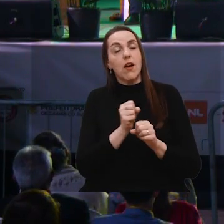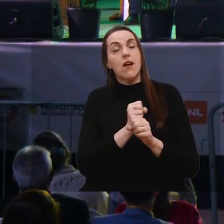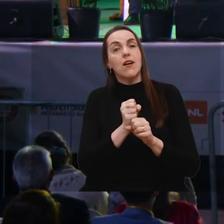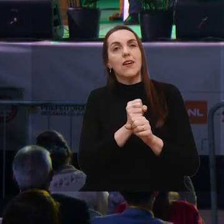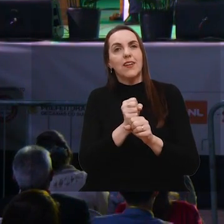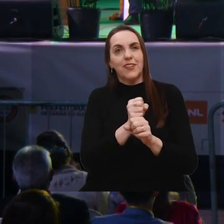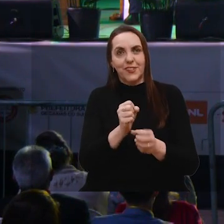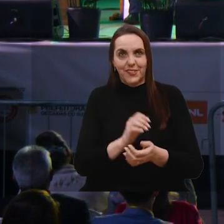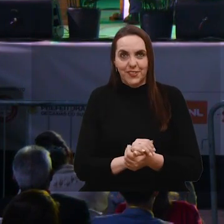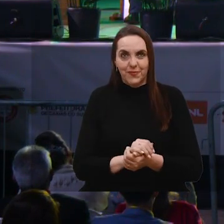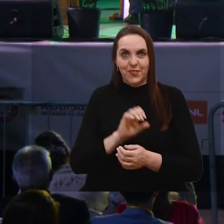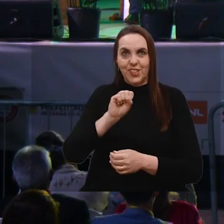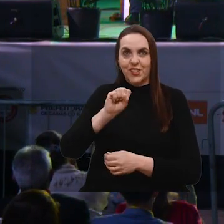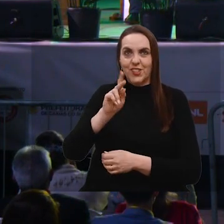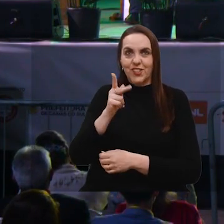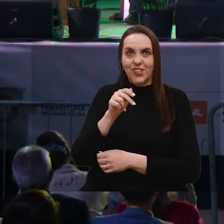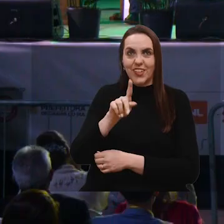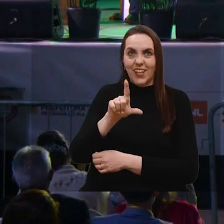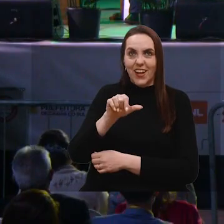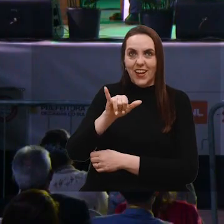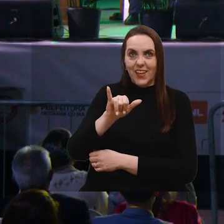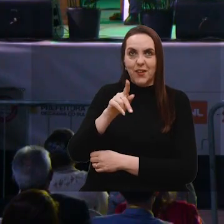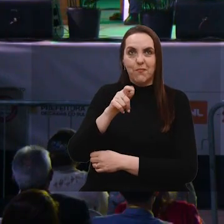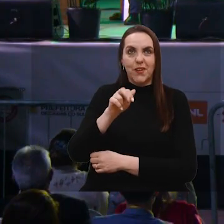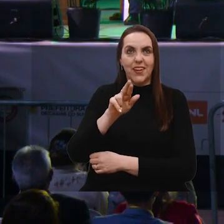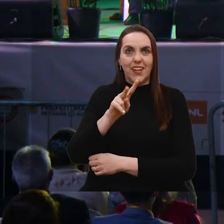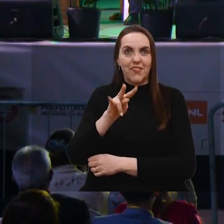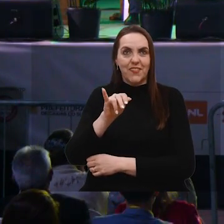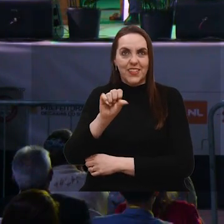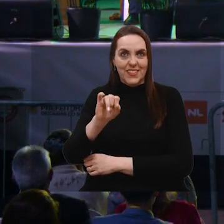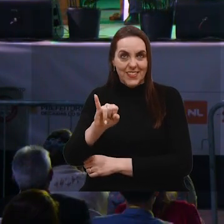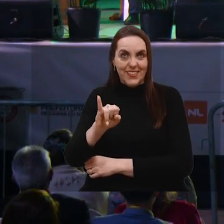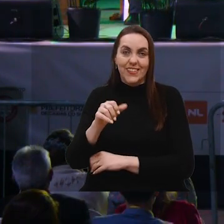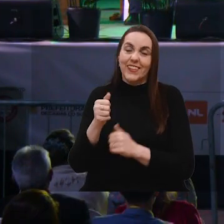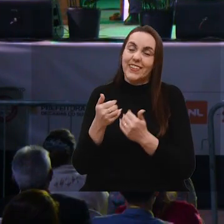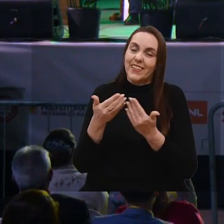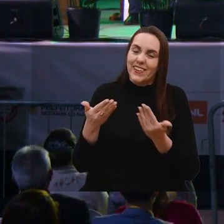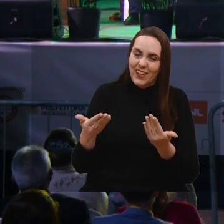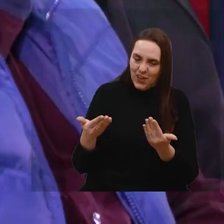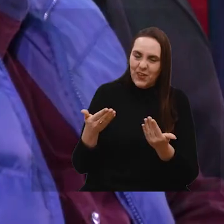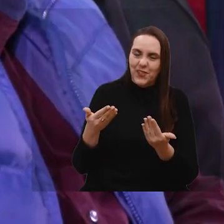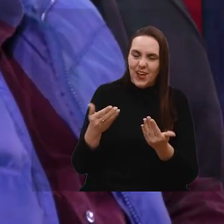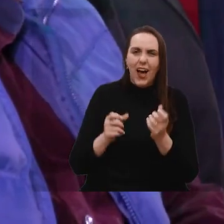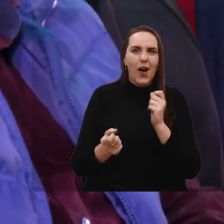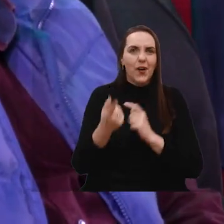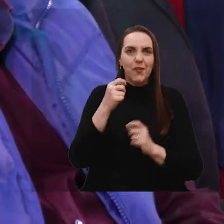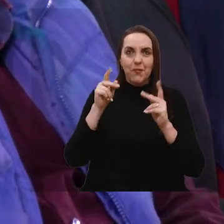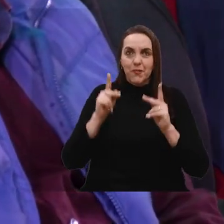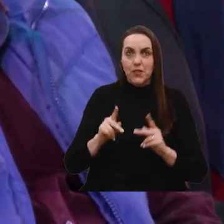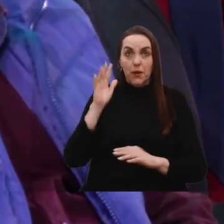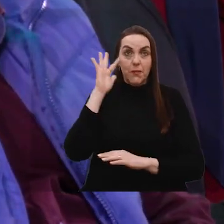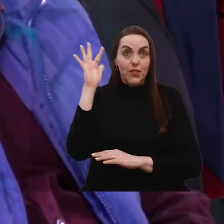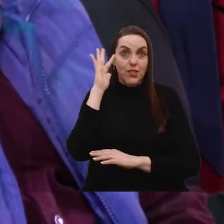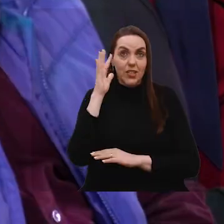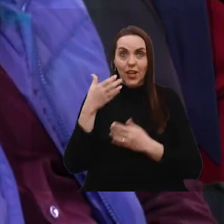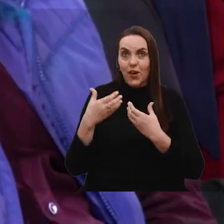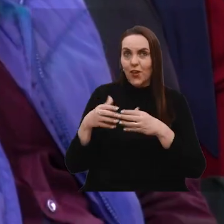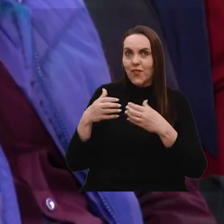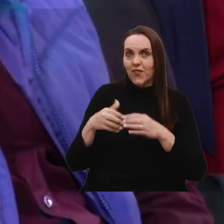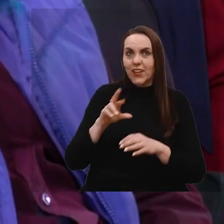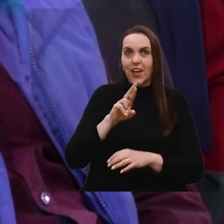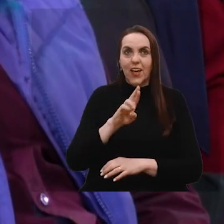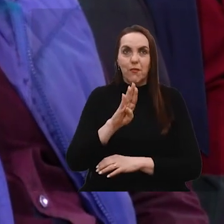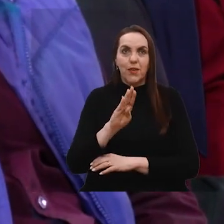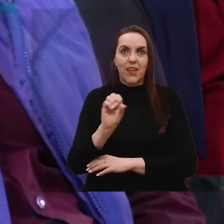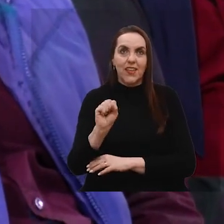eu convivi por muitos anos, Shirley Paravisi. E aí, Shirley, algumas pessoas podem imaginar